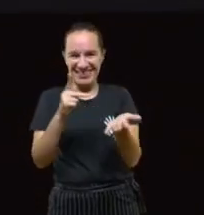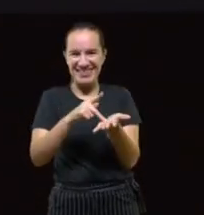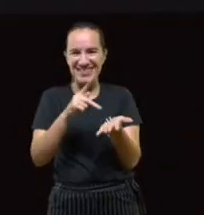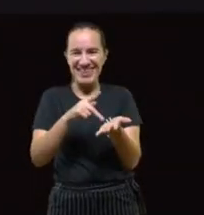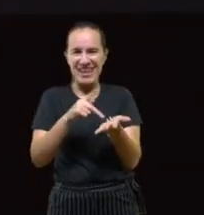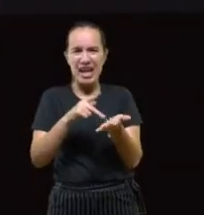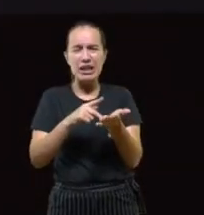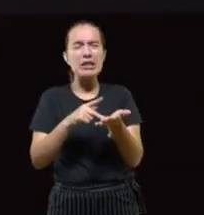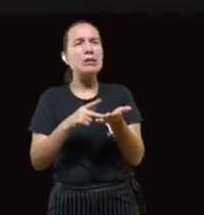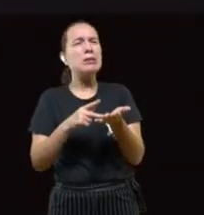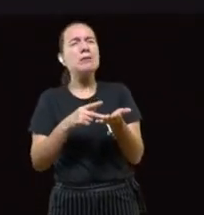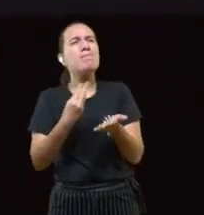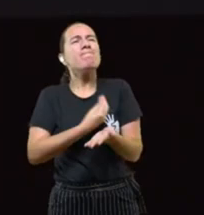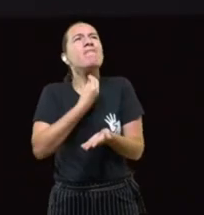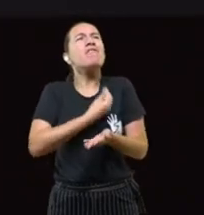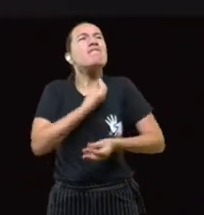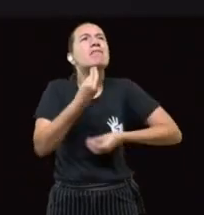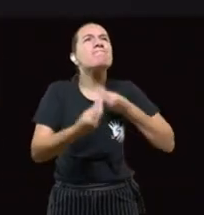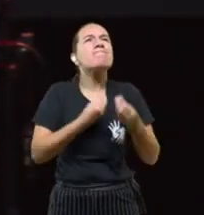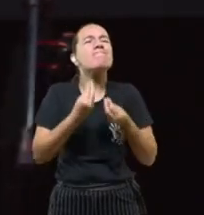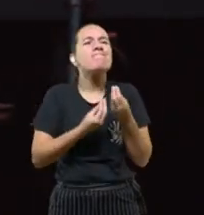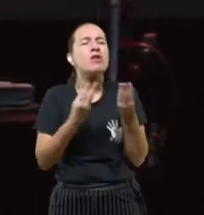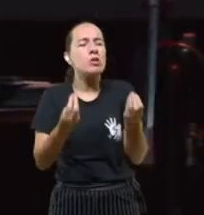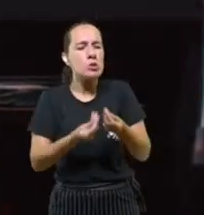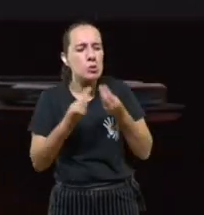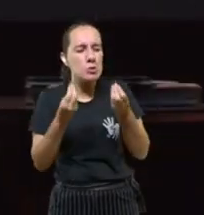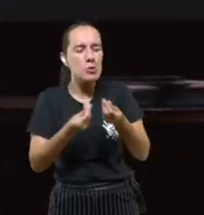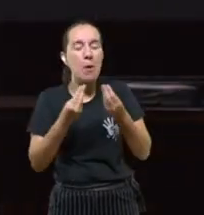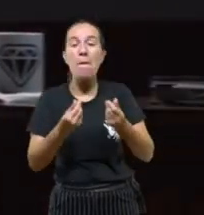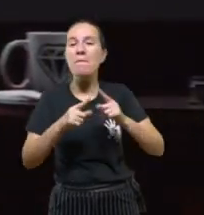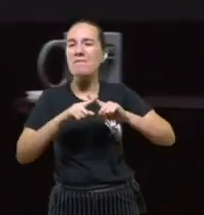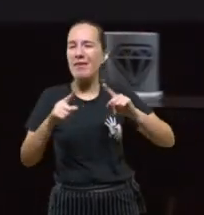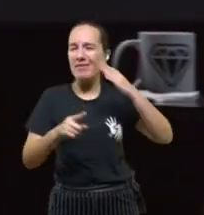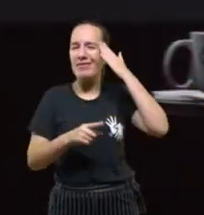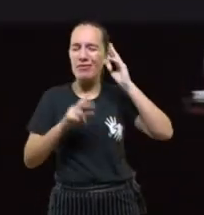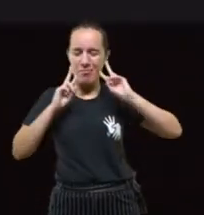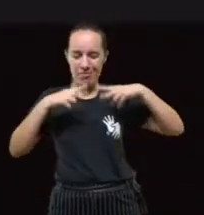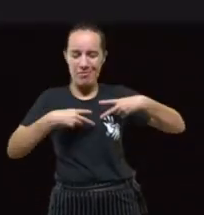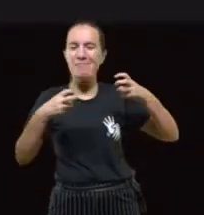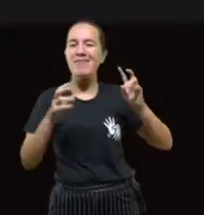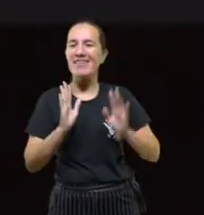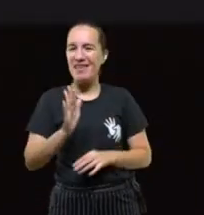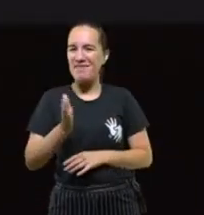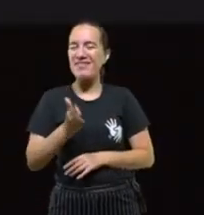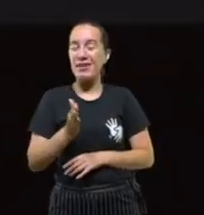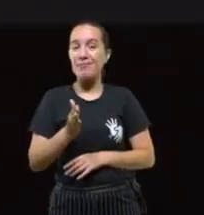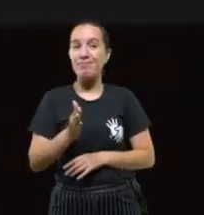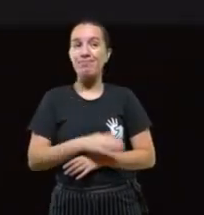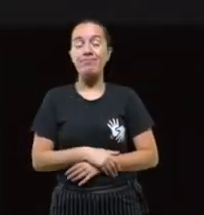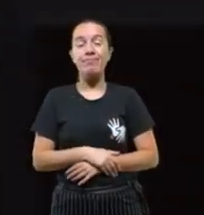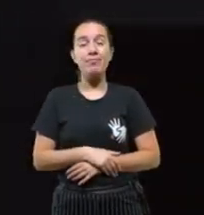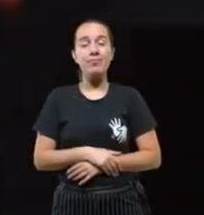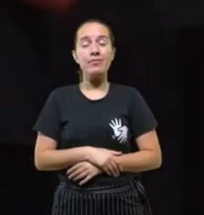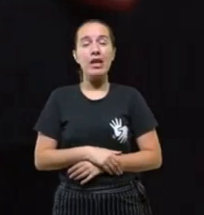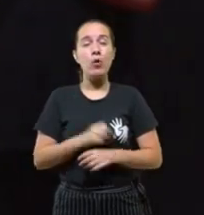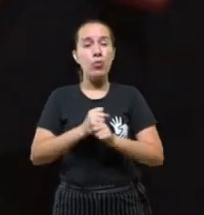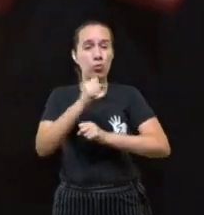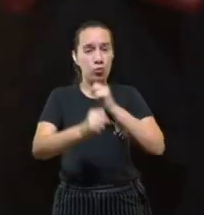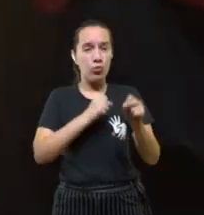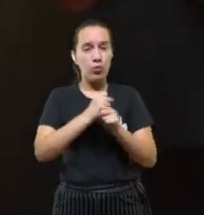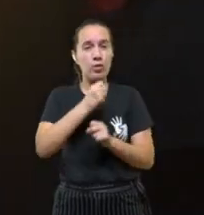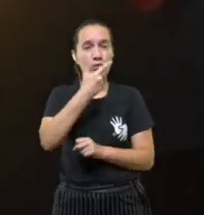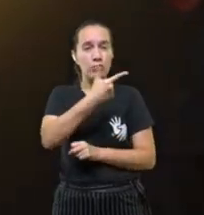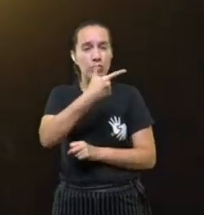entrar naquilo. E eu me lembro especificamente quando eu comecei este ano, porque eu